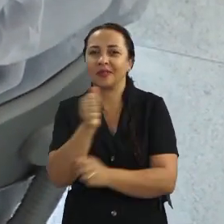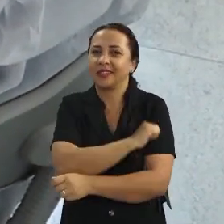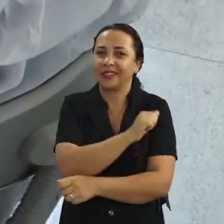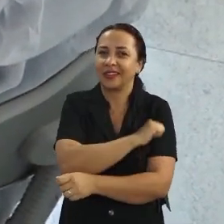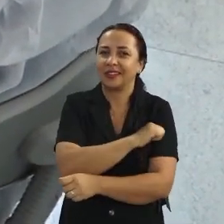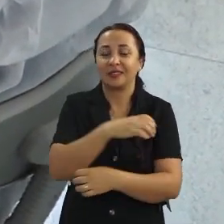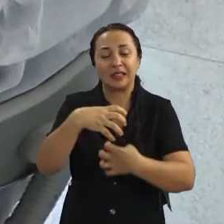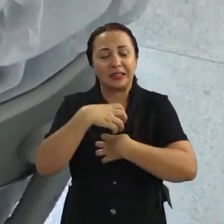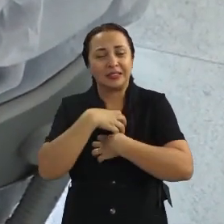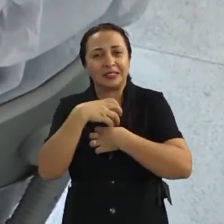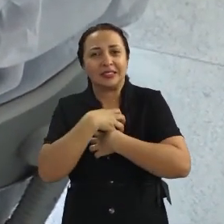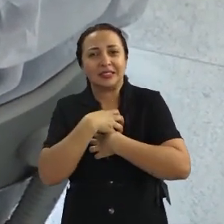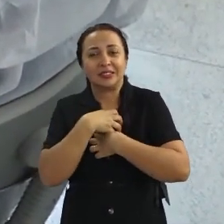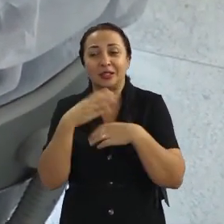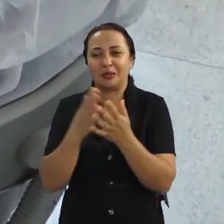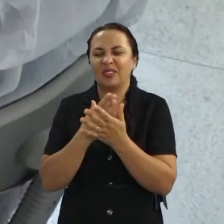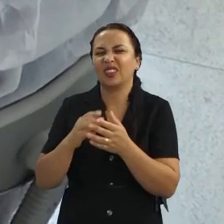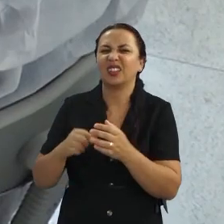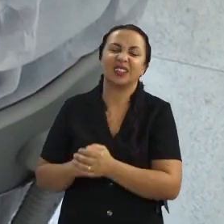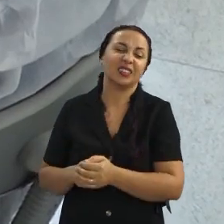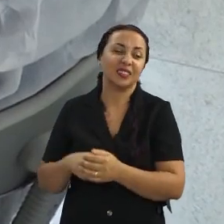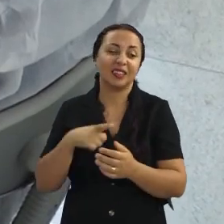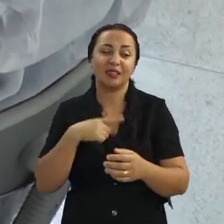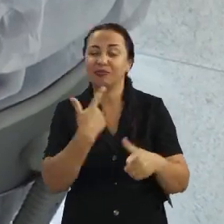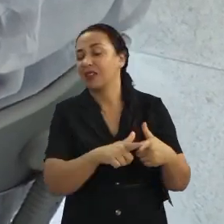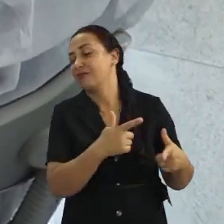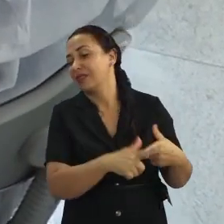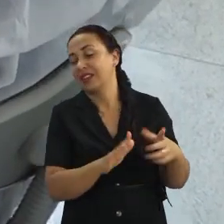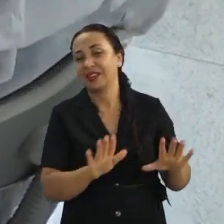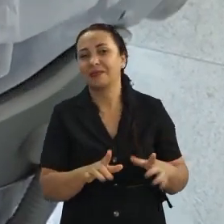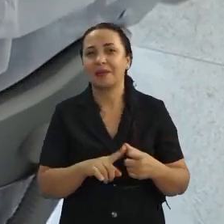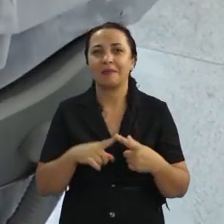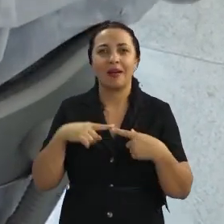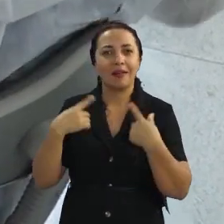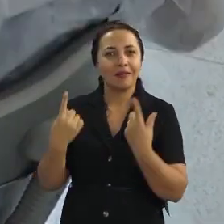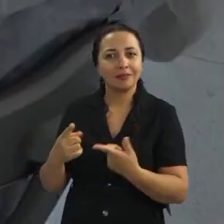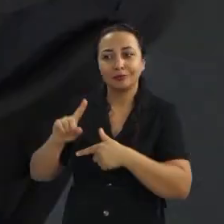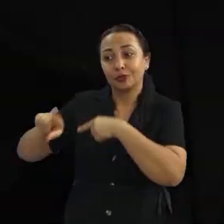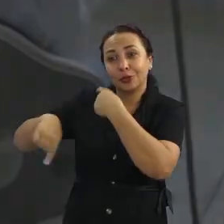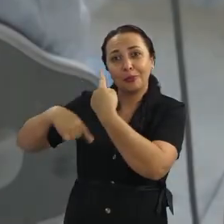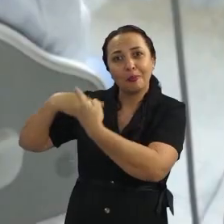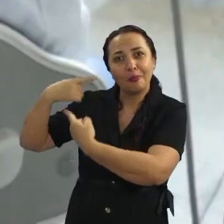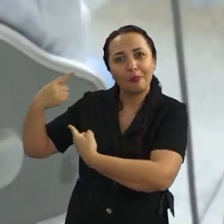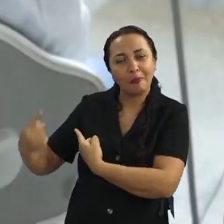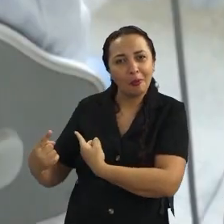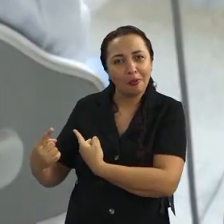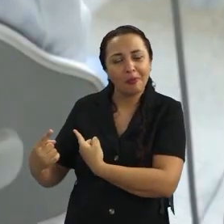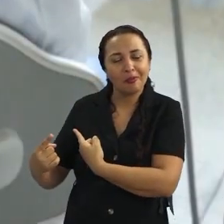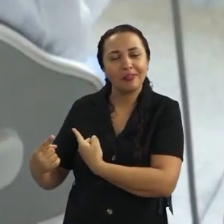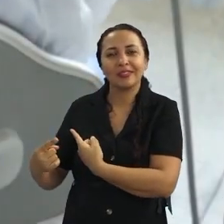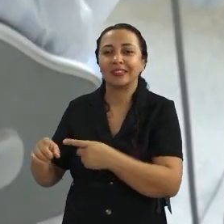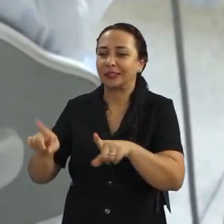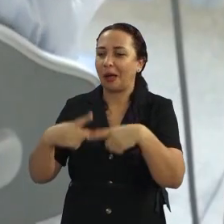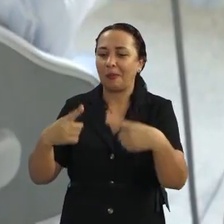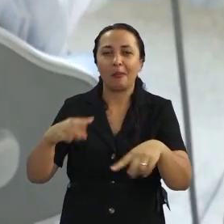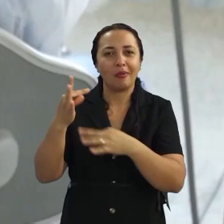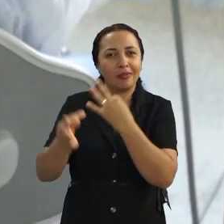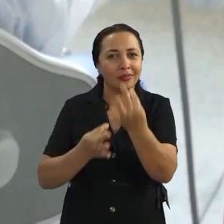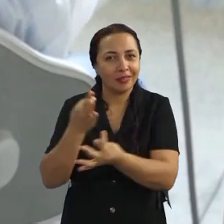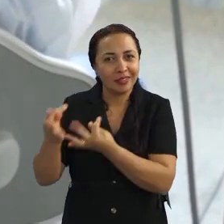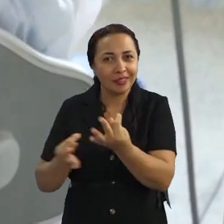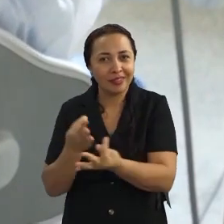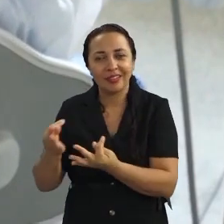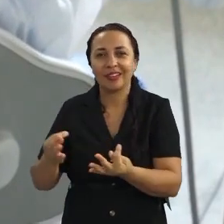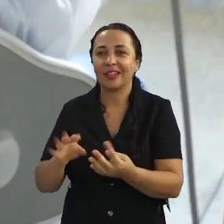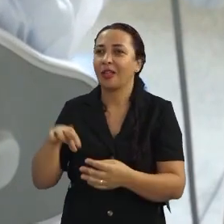próprios alunos que sentiam um pouco assim ah vai atrapalhar um pouco o procedimento é aquela coisa toda né e depois que faz o processo mesmo da música